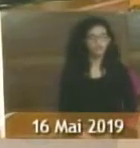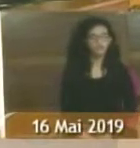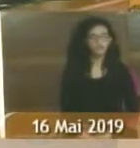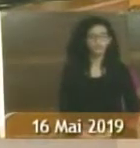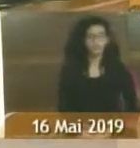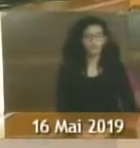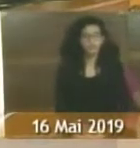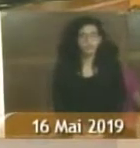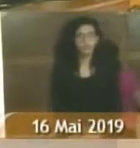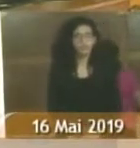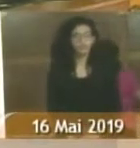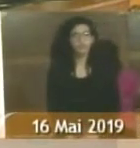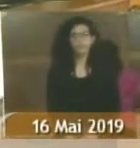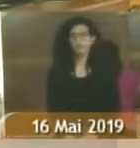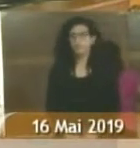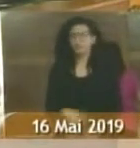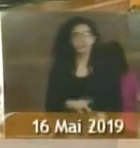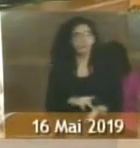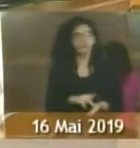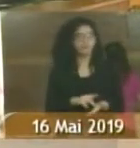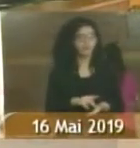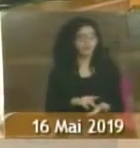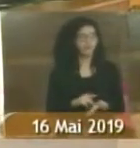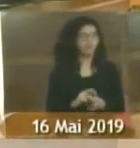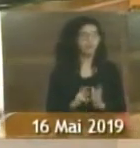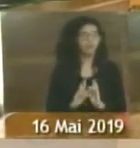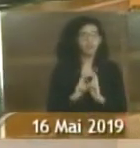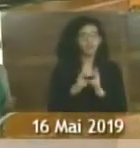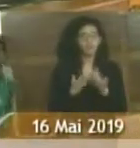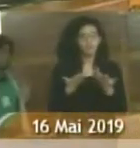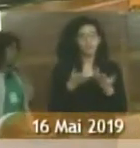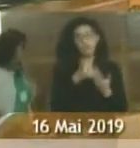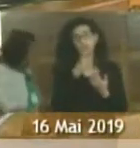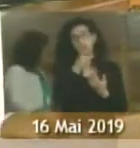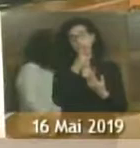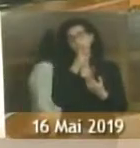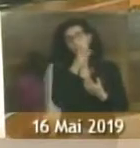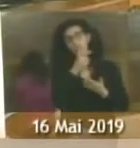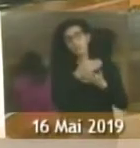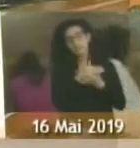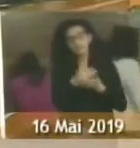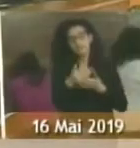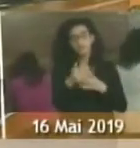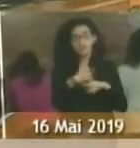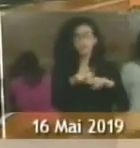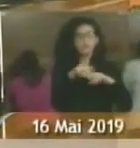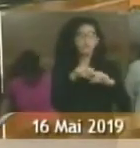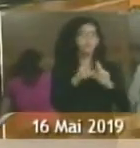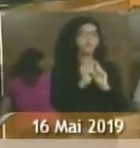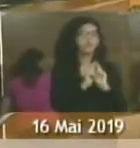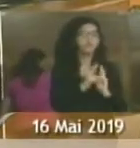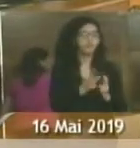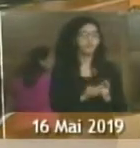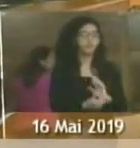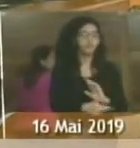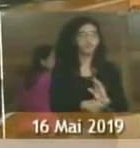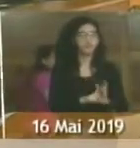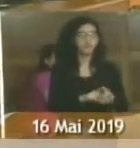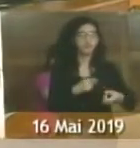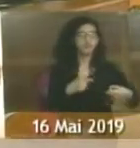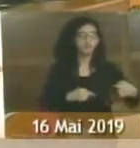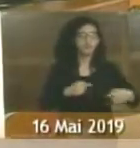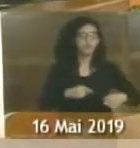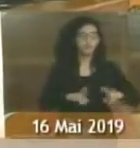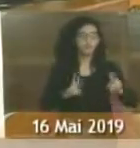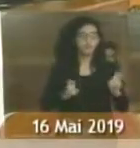angrense. Então, realmente, a sessão hoje demorou um pouco mais, por conta da própria discussão